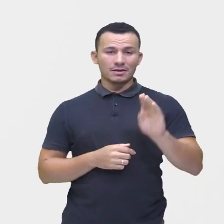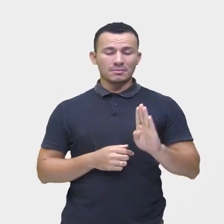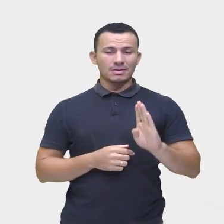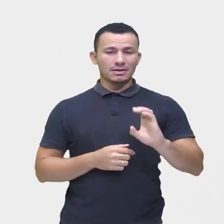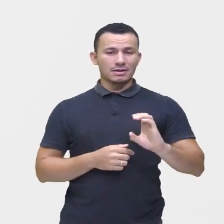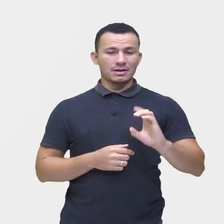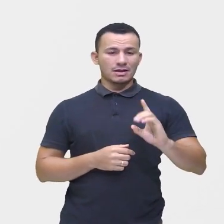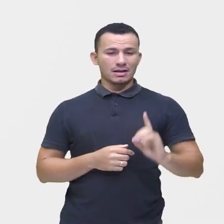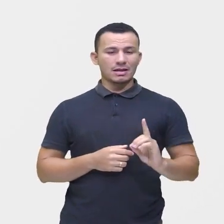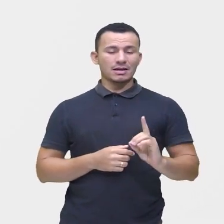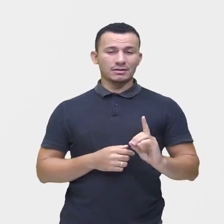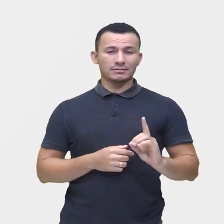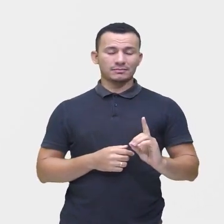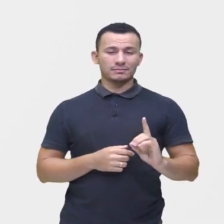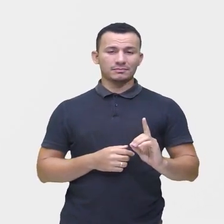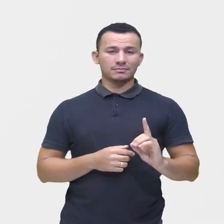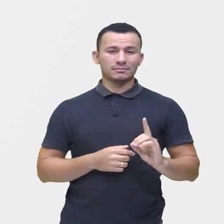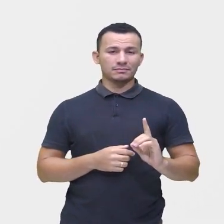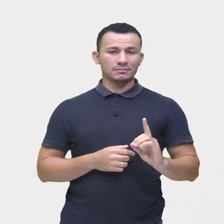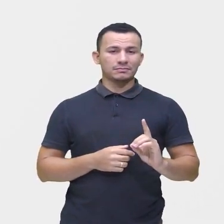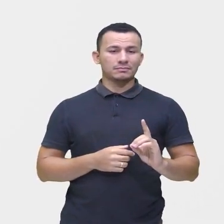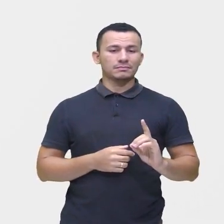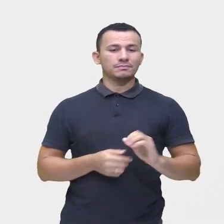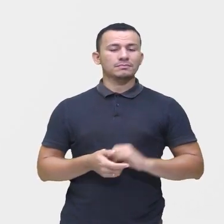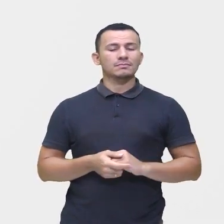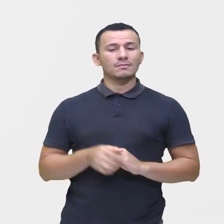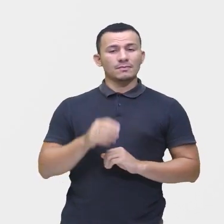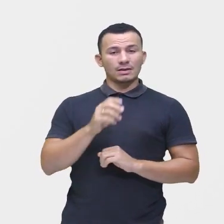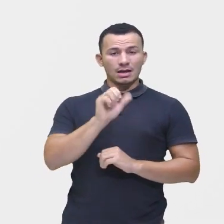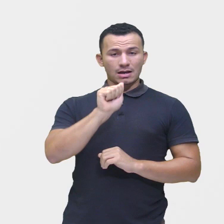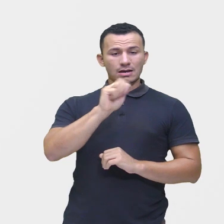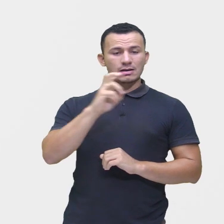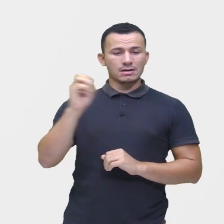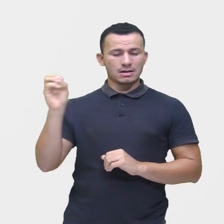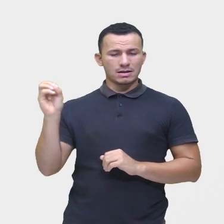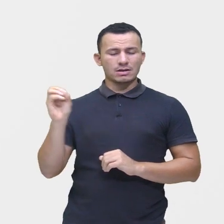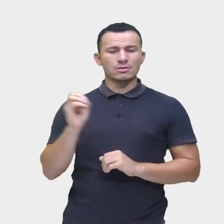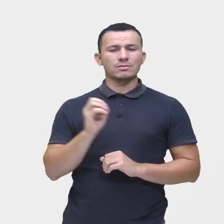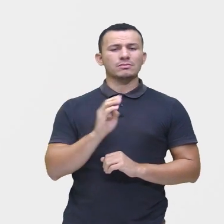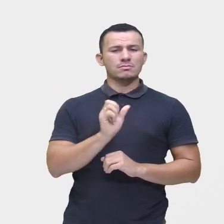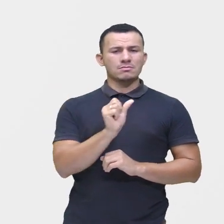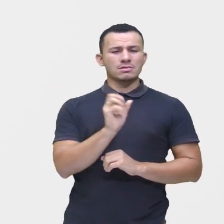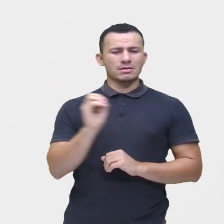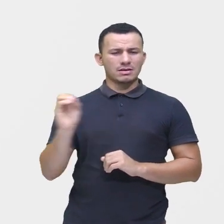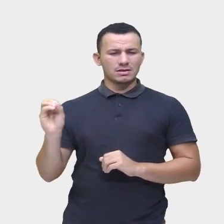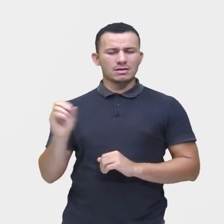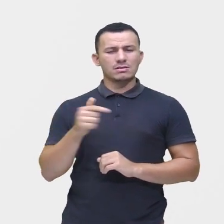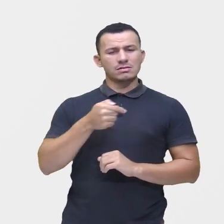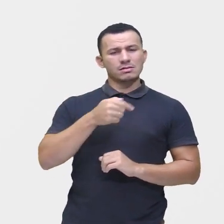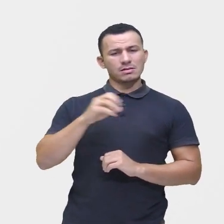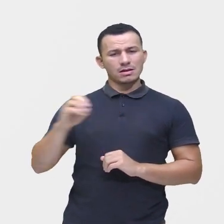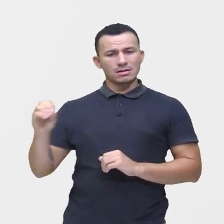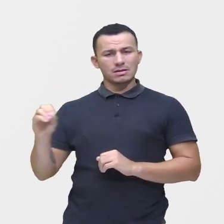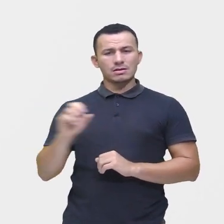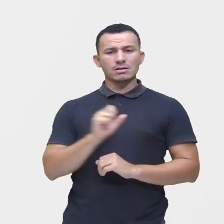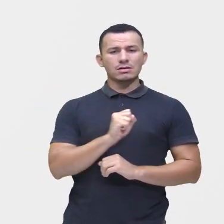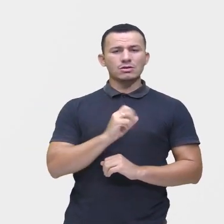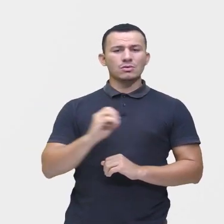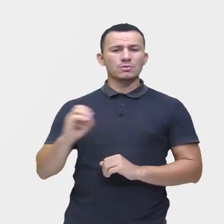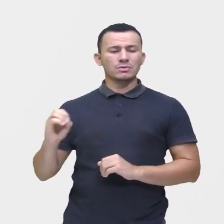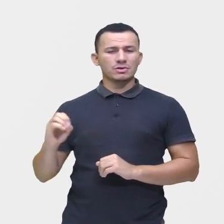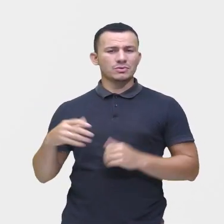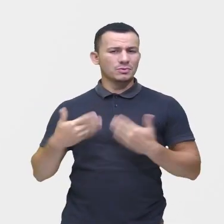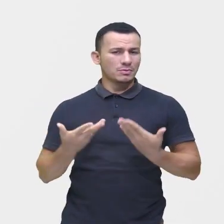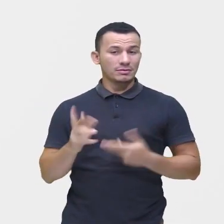B, 600. Letra C, 700. Ou letra D, 800.